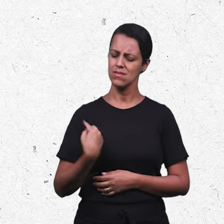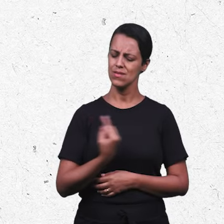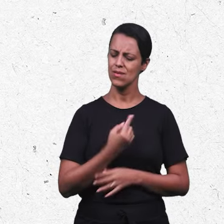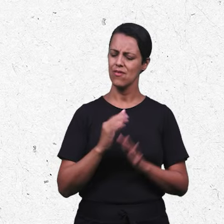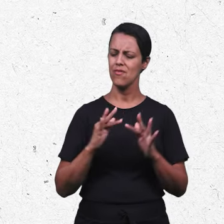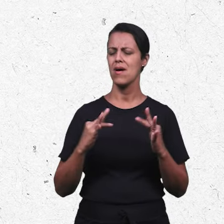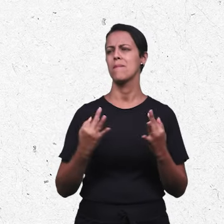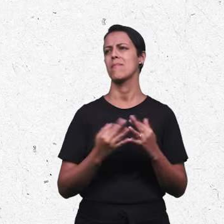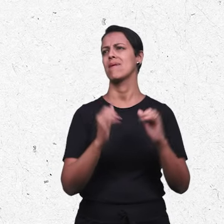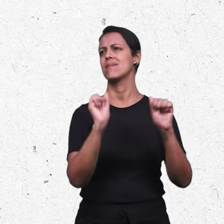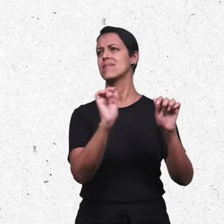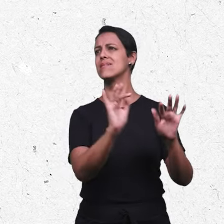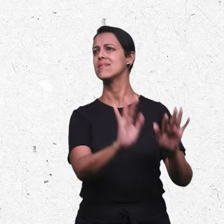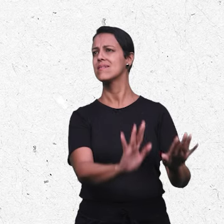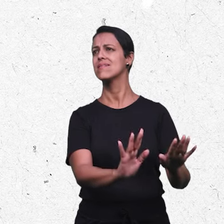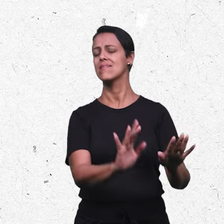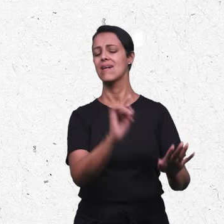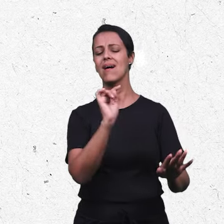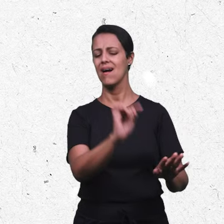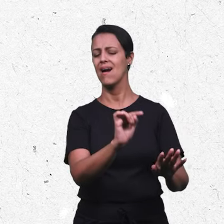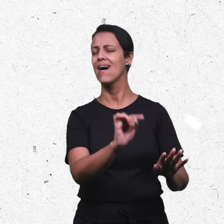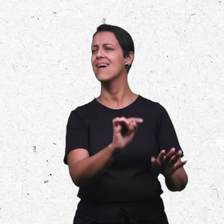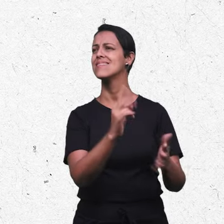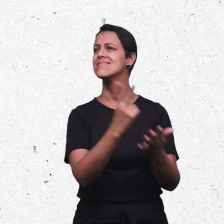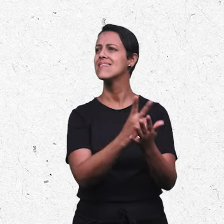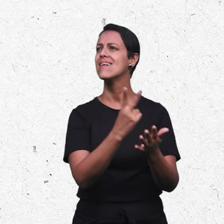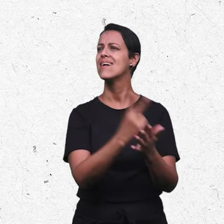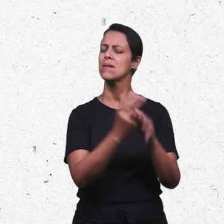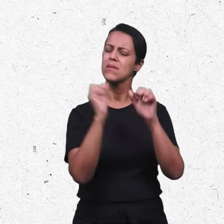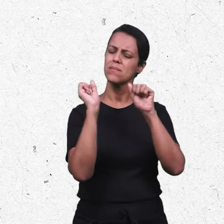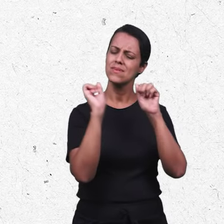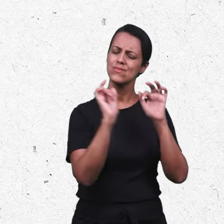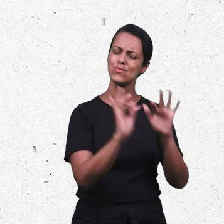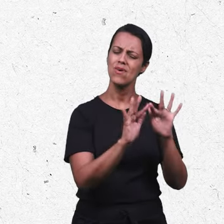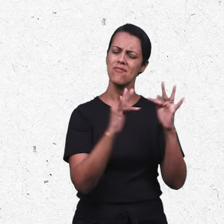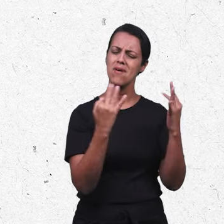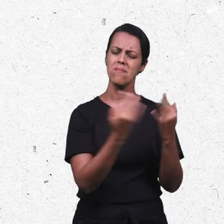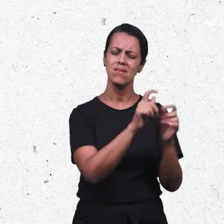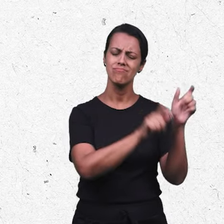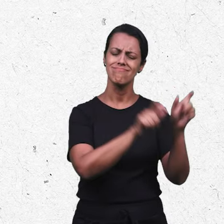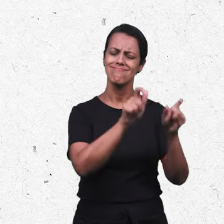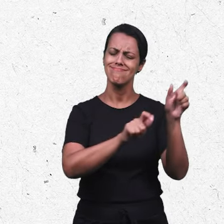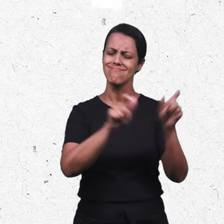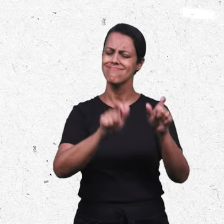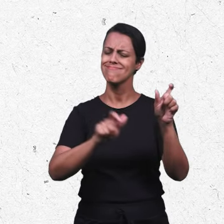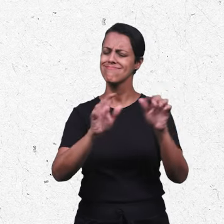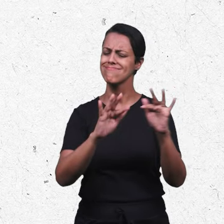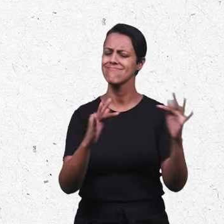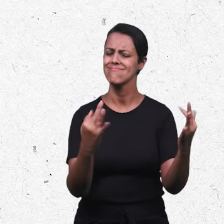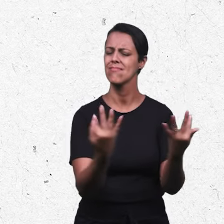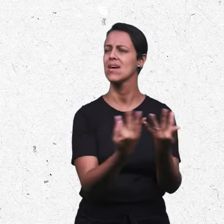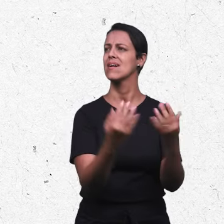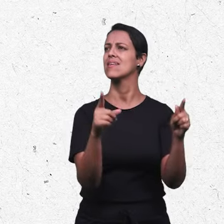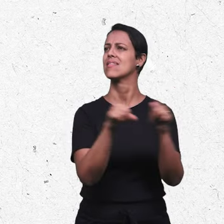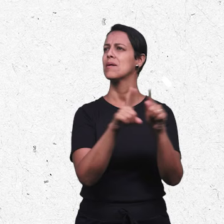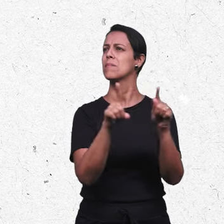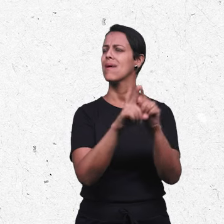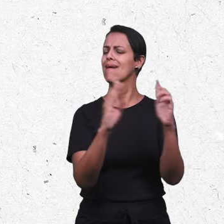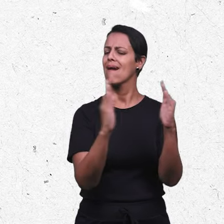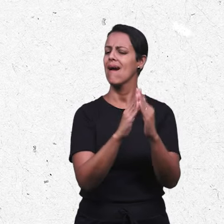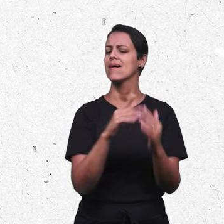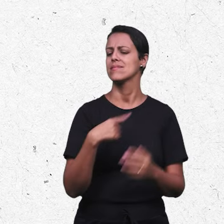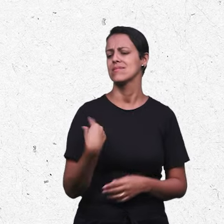famílias para que o Senhor esteja abençoando todos nossos familiares abençoando nossos Lar